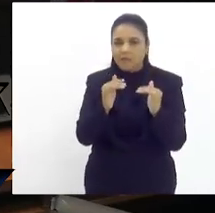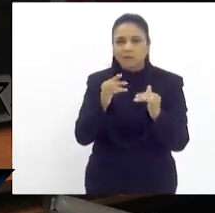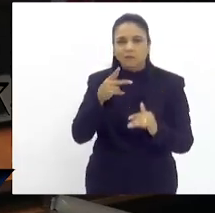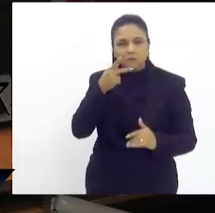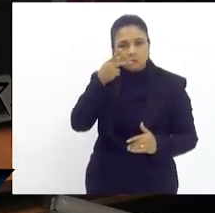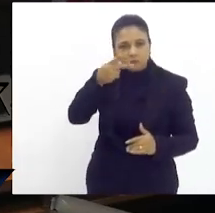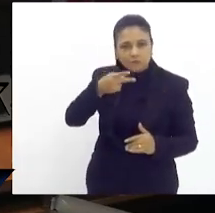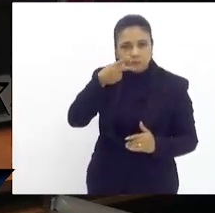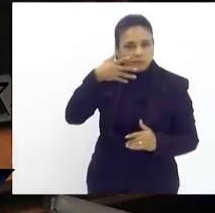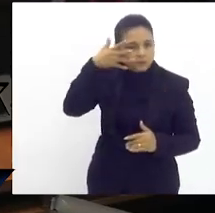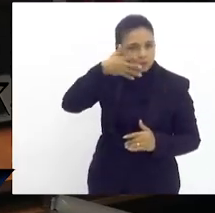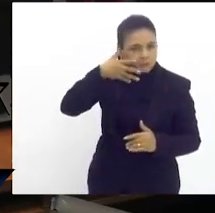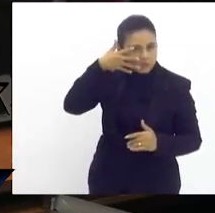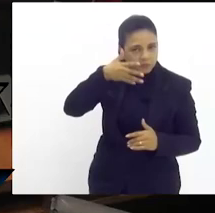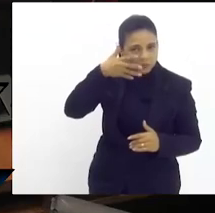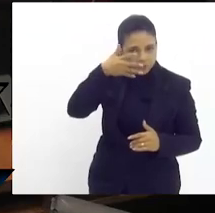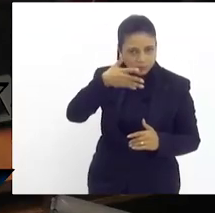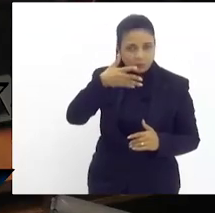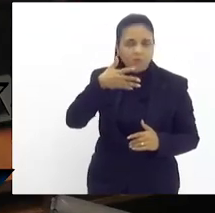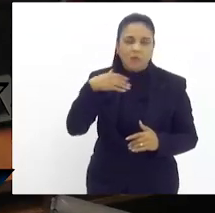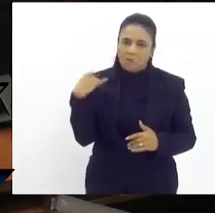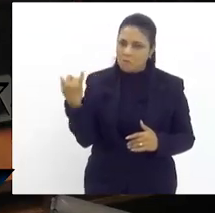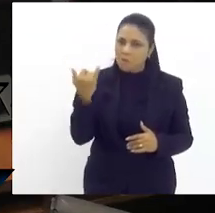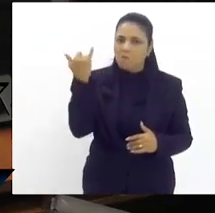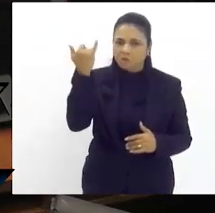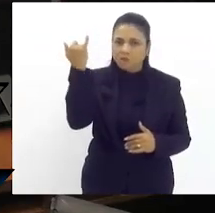Isso é importantíssimo deputado